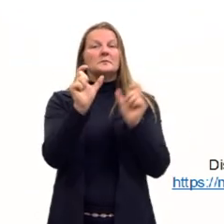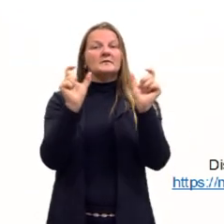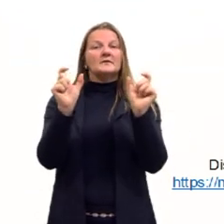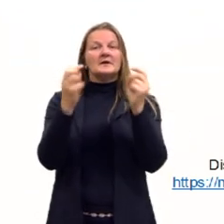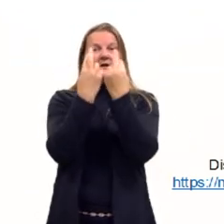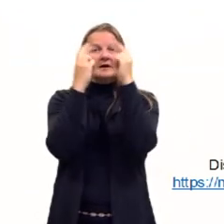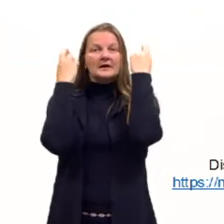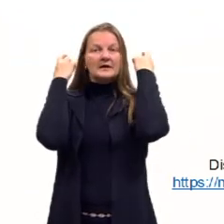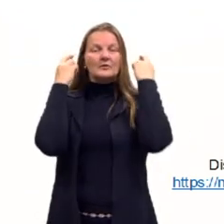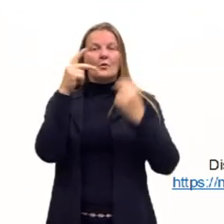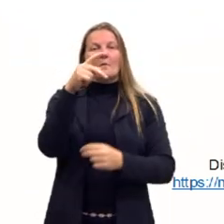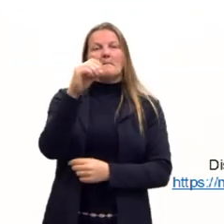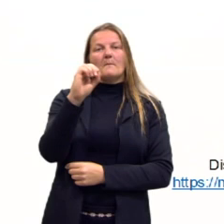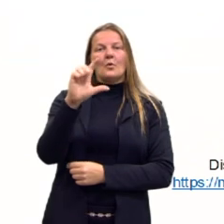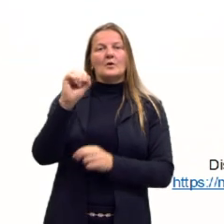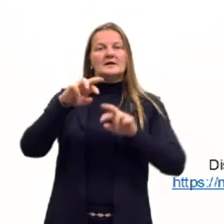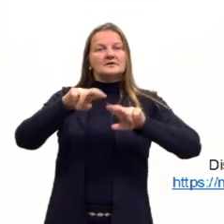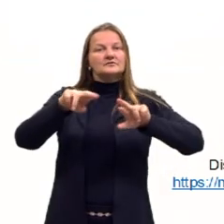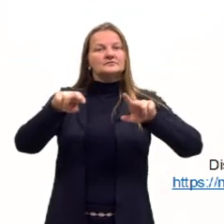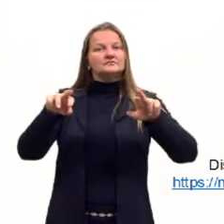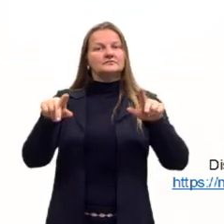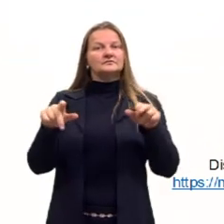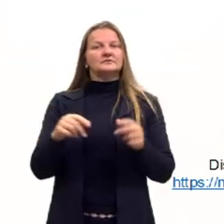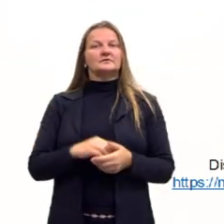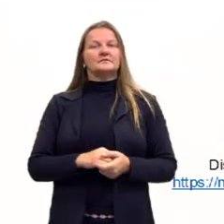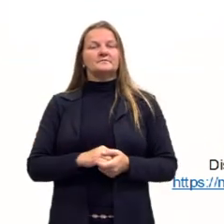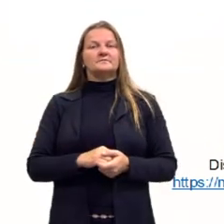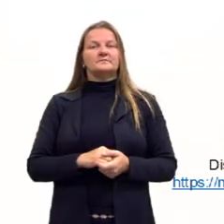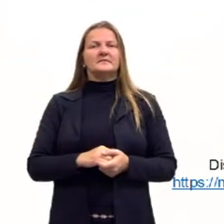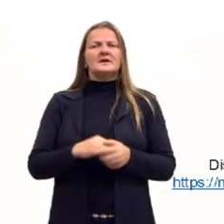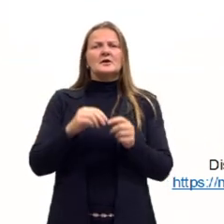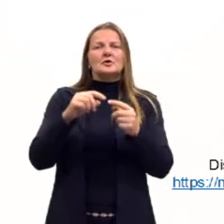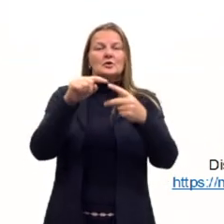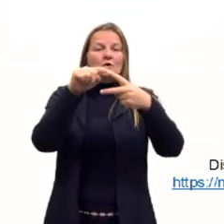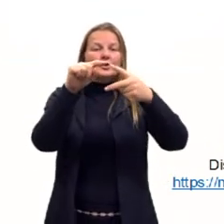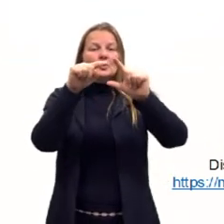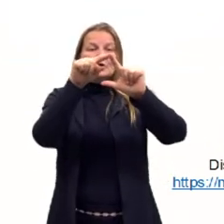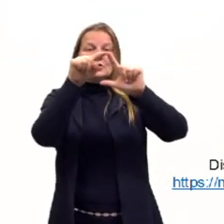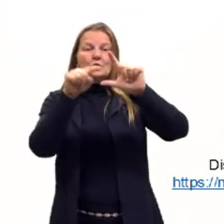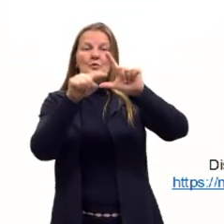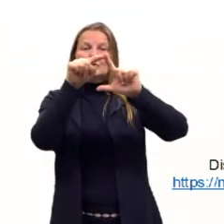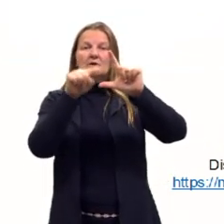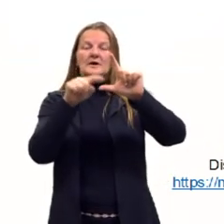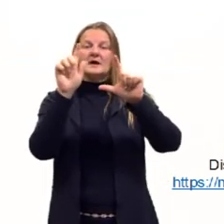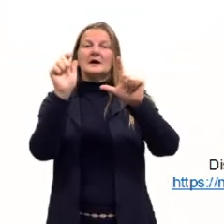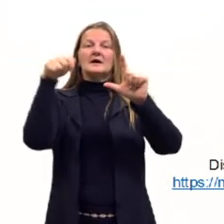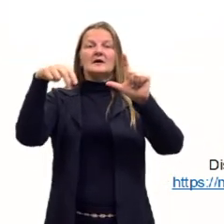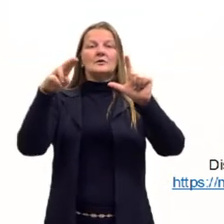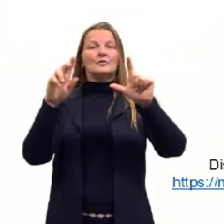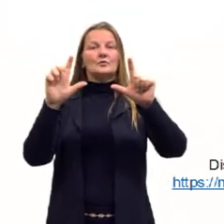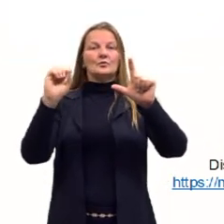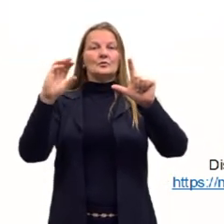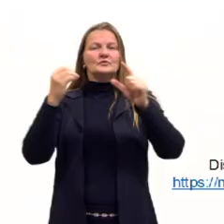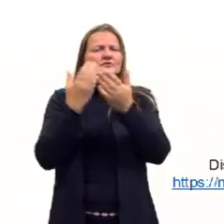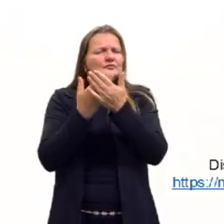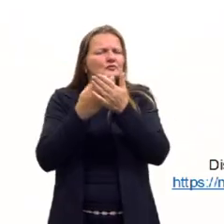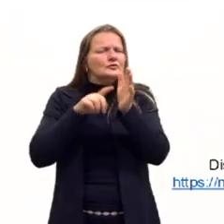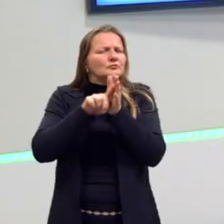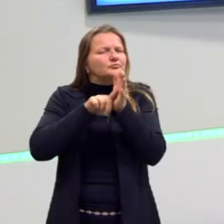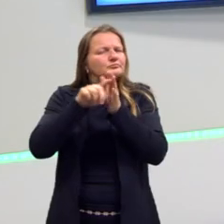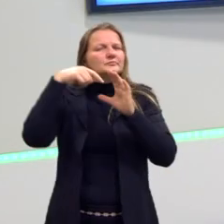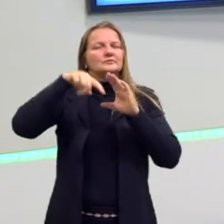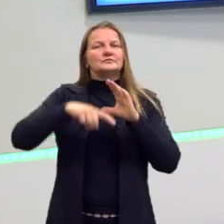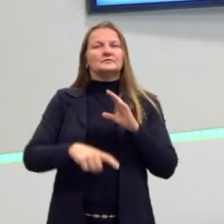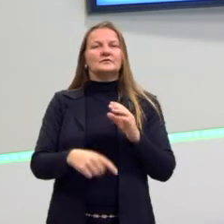Polly Egon que significa Então muitos ângulos a que eu trouxe duas imagens para vocês duas